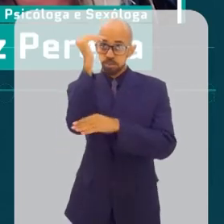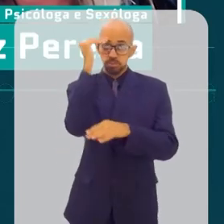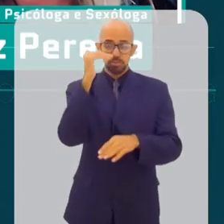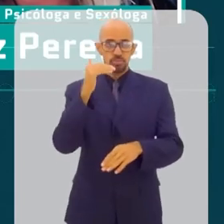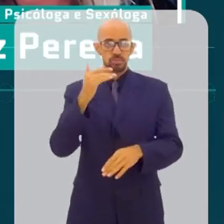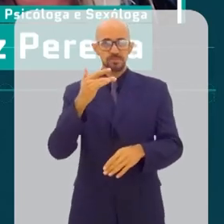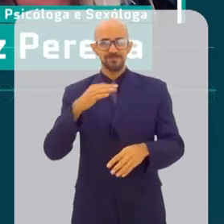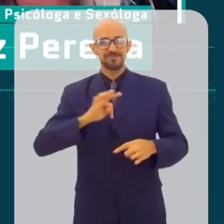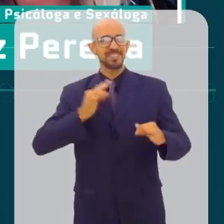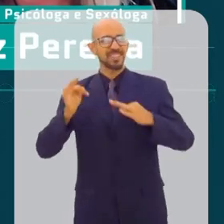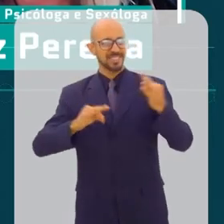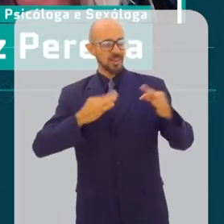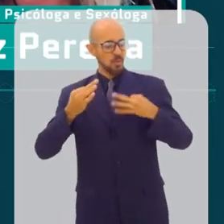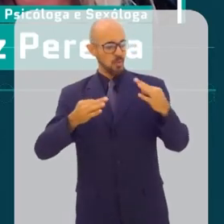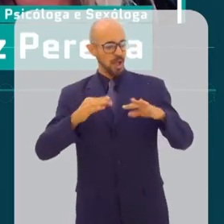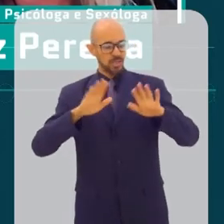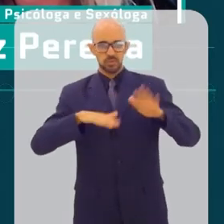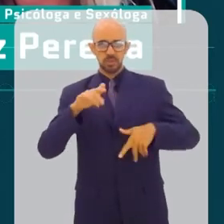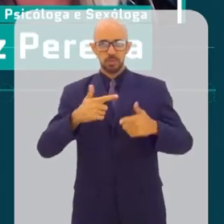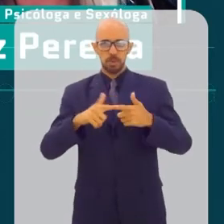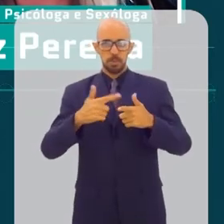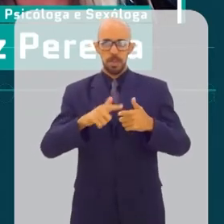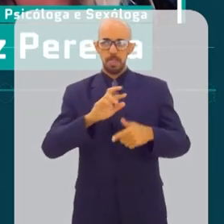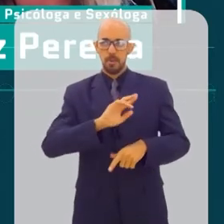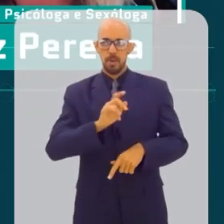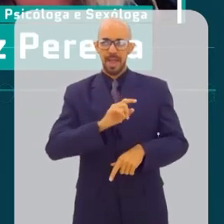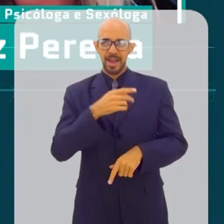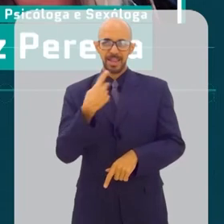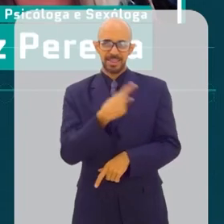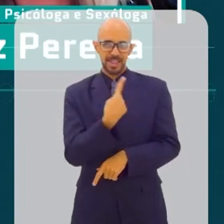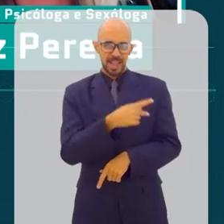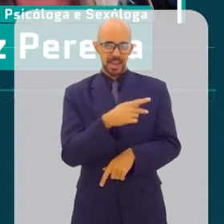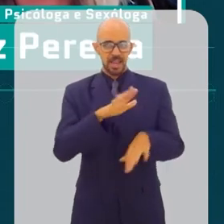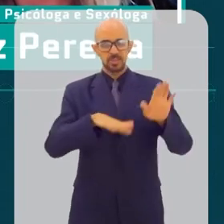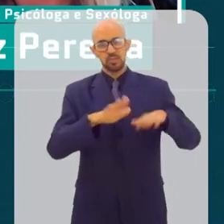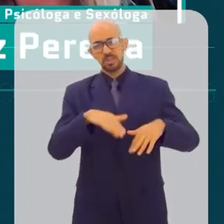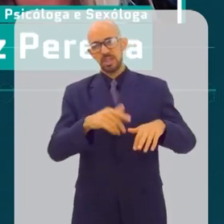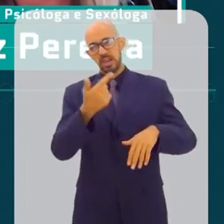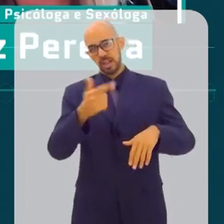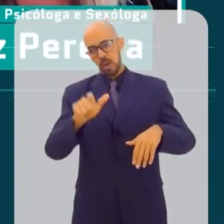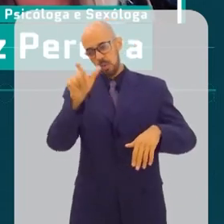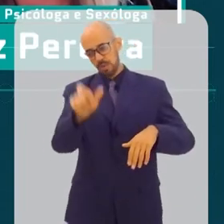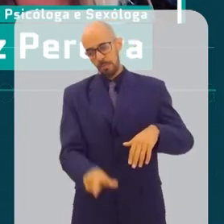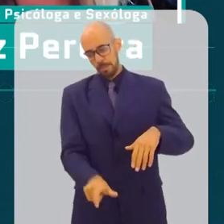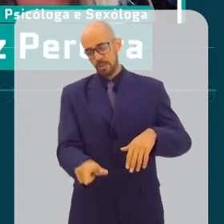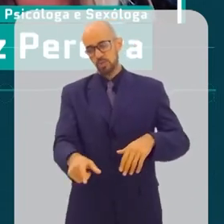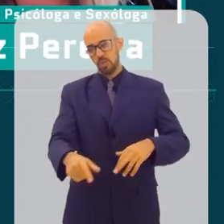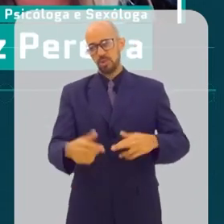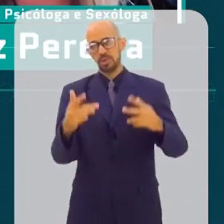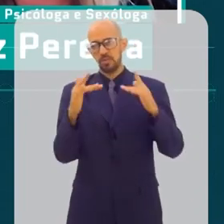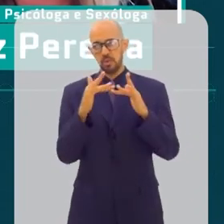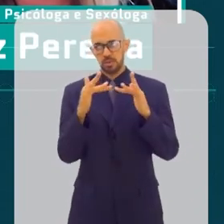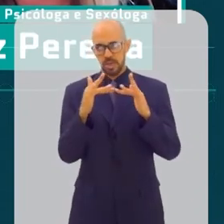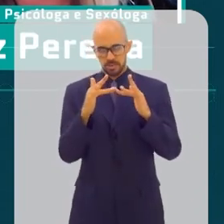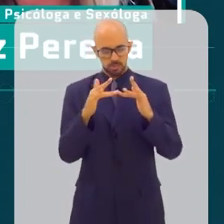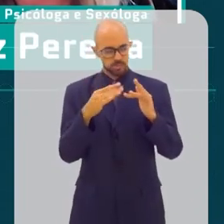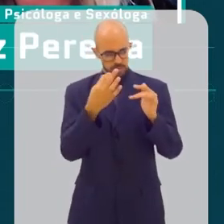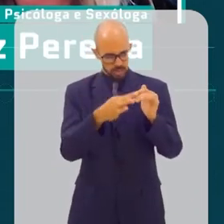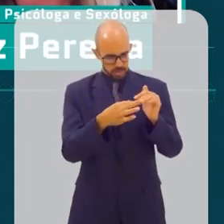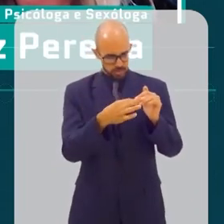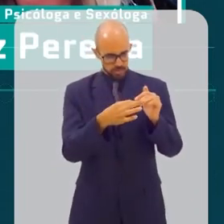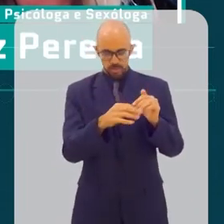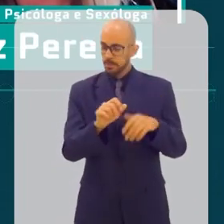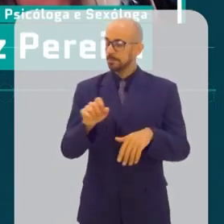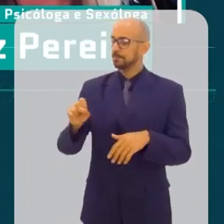dela está lá em cima. Então o problema não era ela, né? Mas sim o tipo de relação que ela estava vivendo. Isso também é uma realidade,